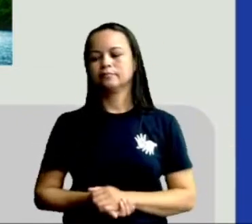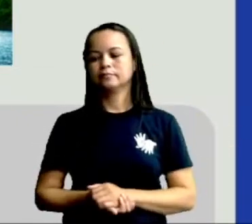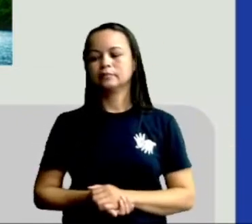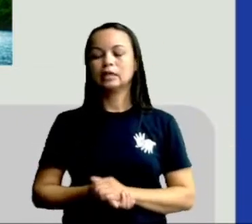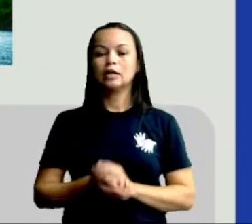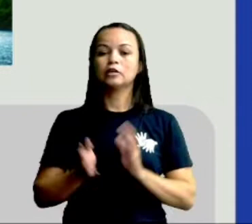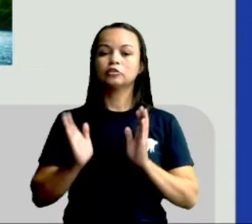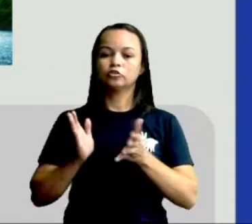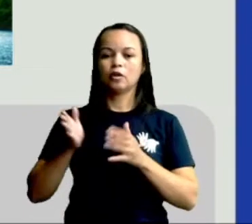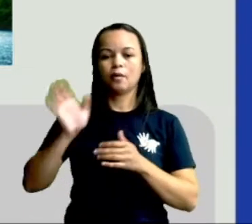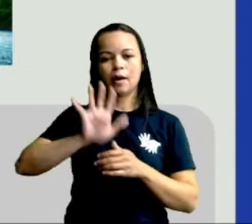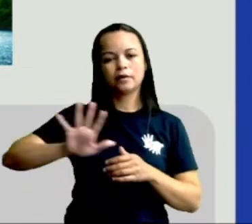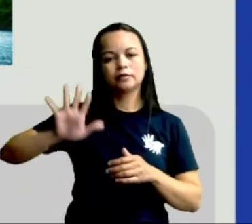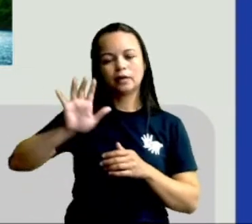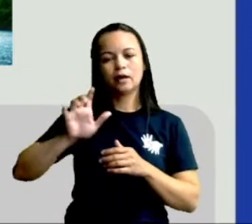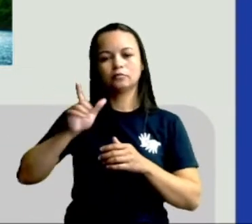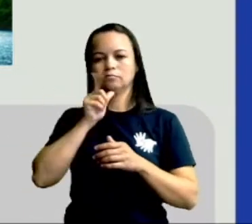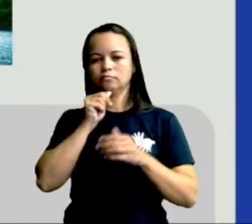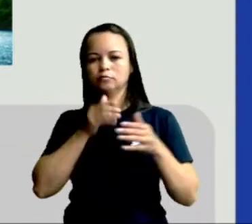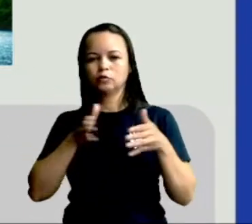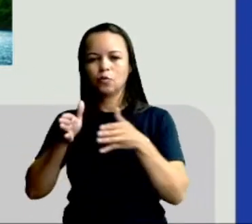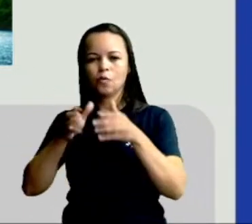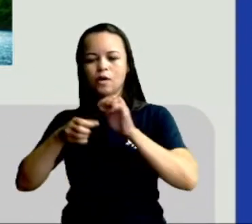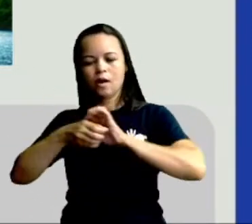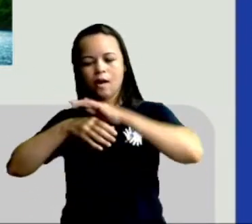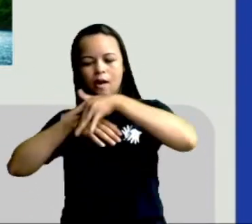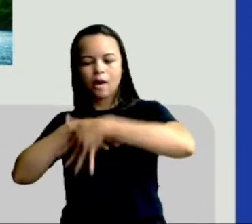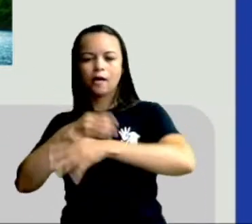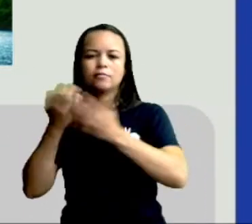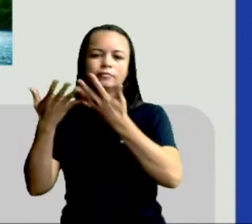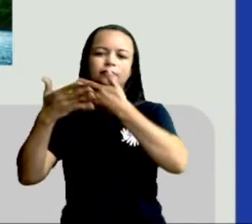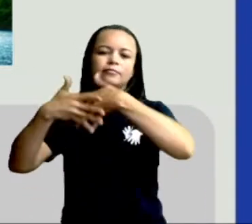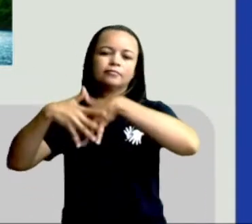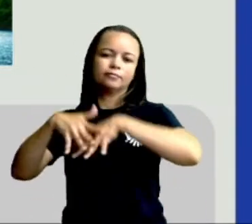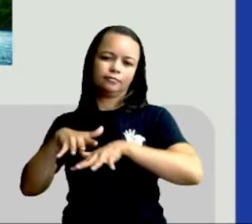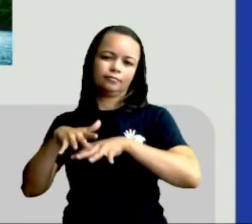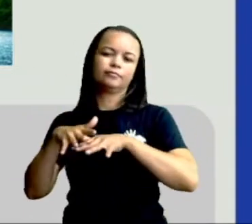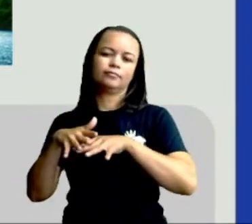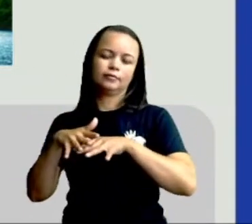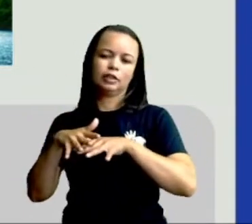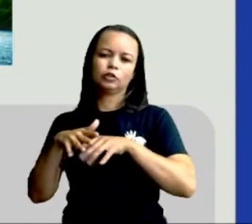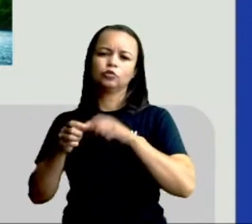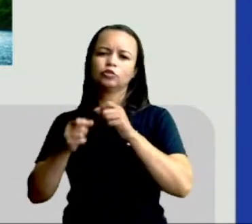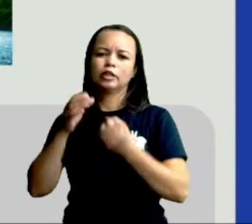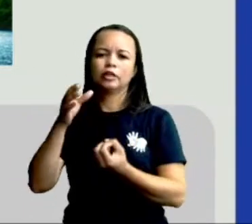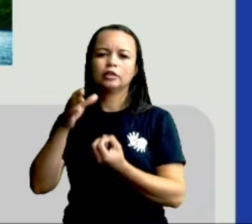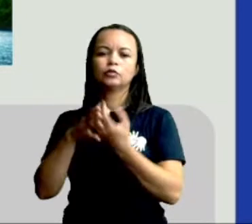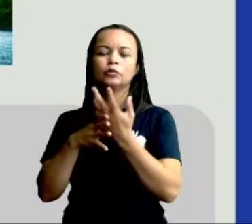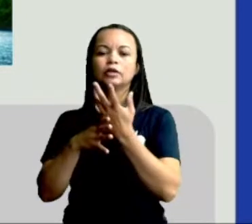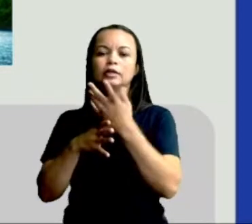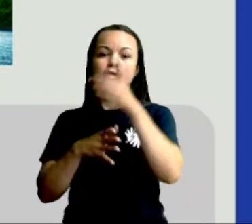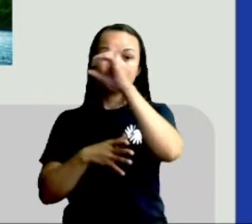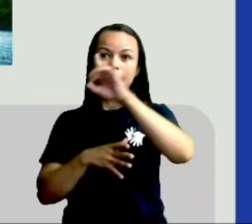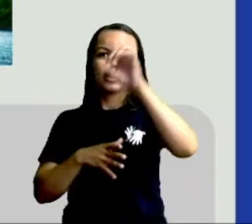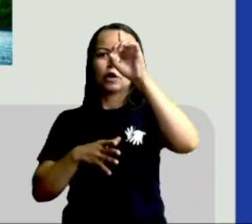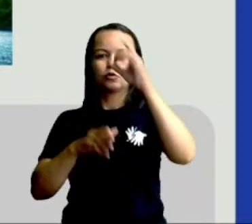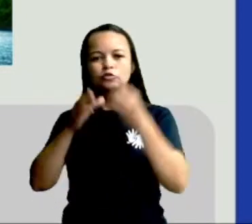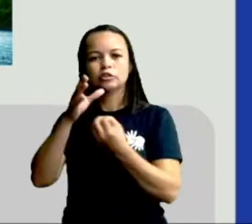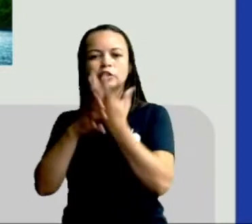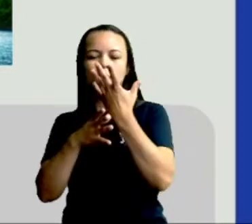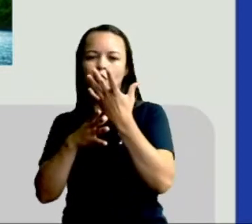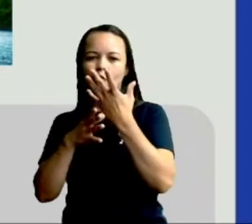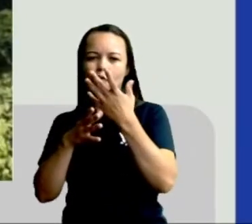paisagem do rio da cachoeira e uma paisagem natural não é do jeito que Deus criou ficou ali Ninguém